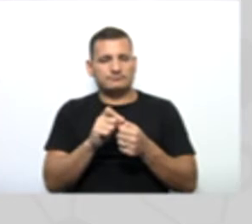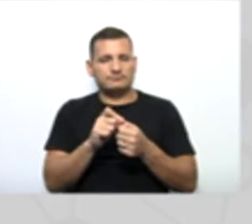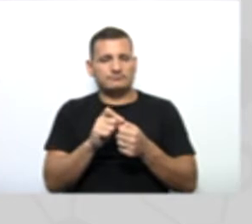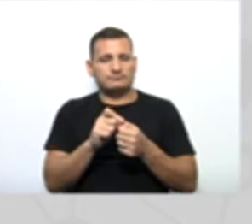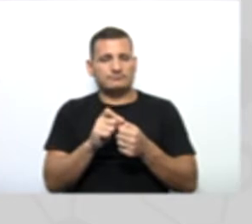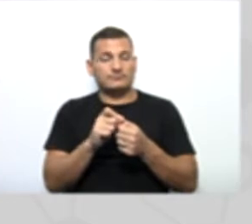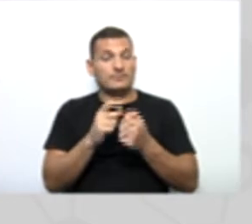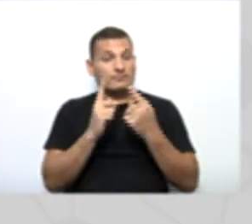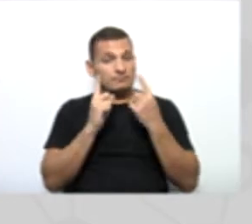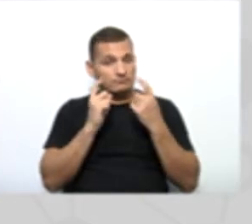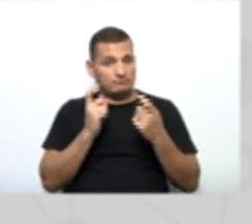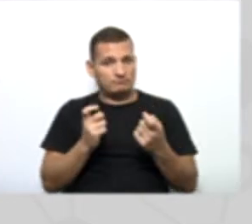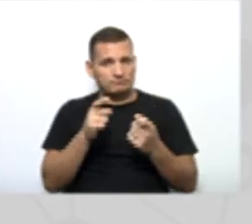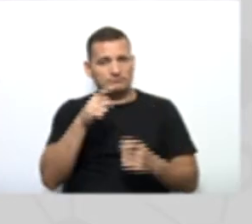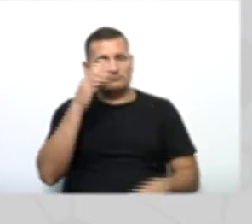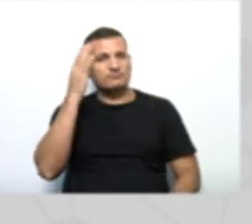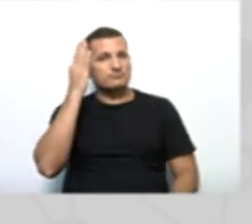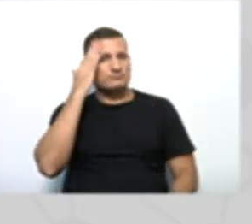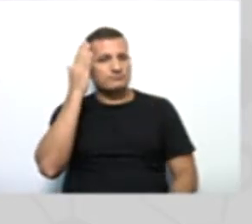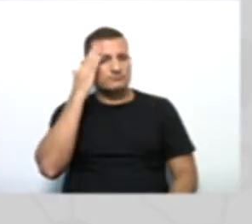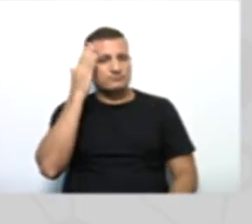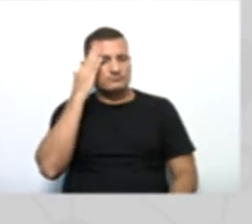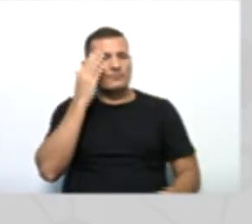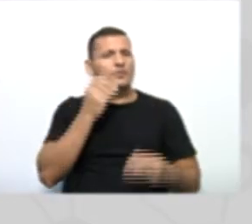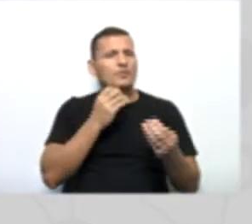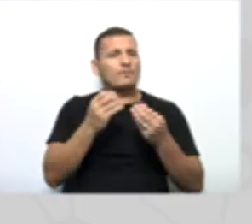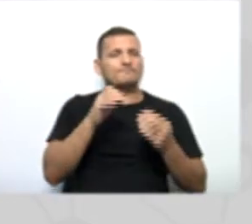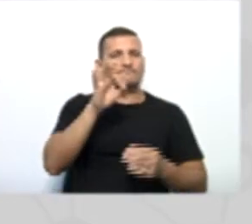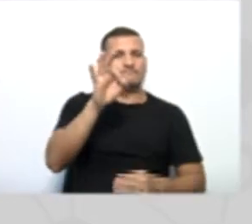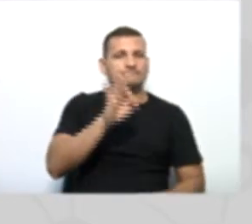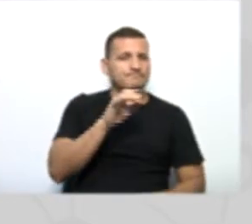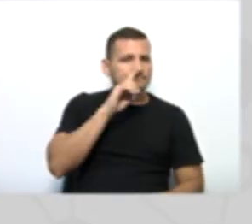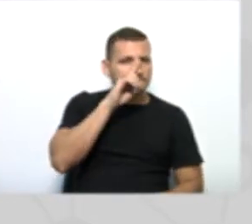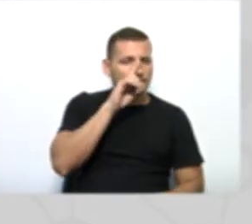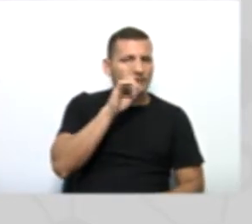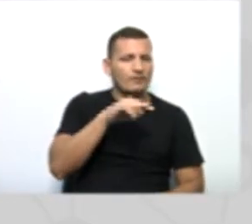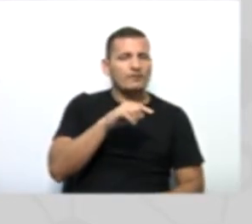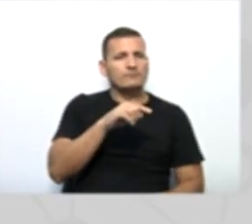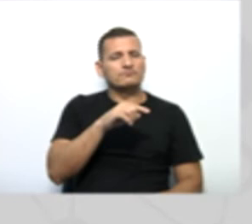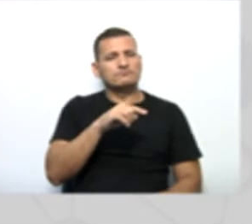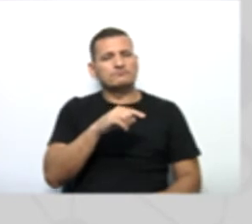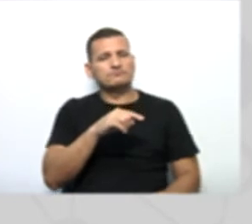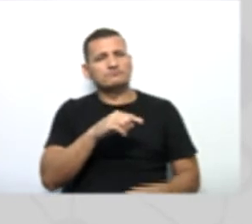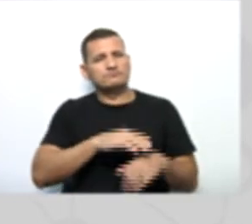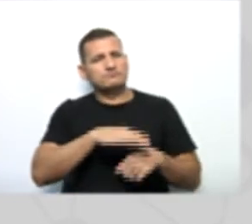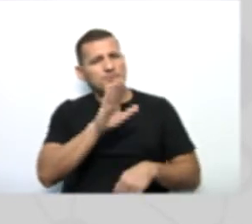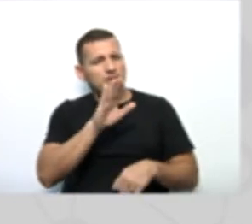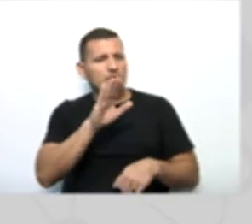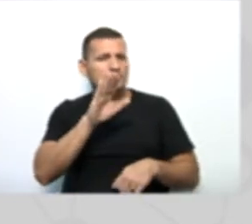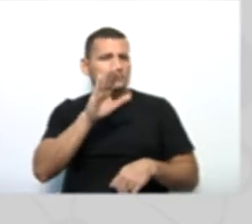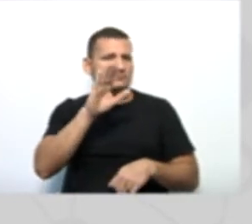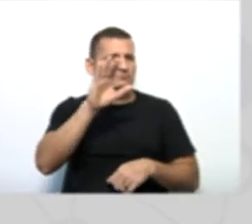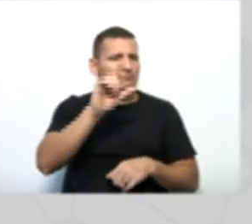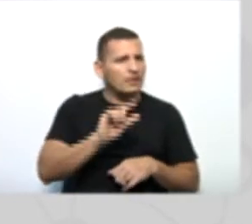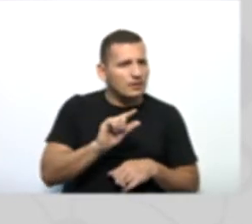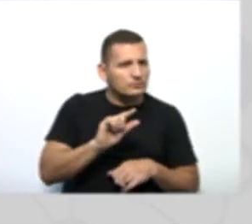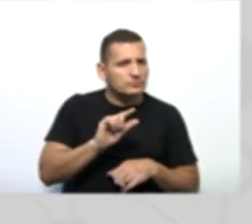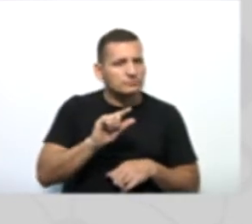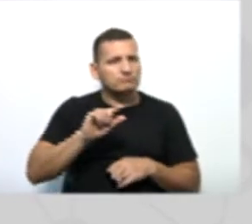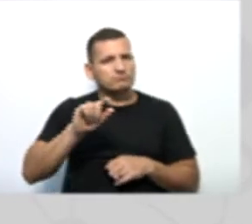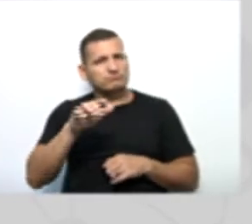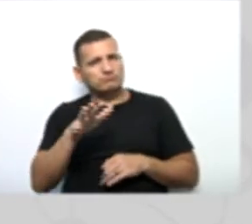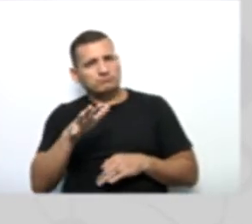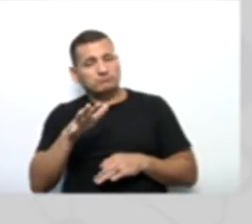é interessante você saber o tamanho do risco lá, se é pequeno, médio ou grande. Por quê, professor? Porque lá você vai colocar